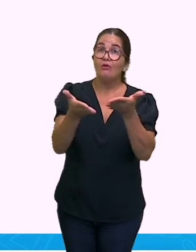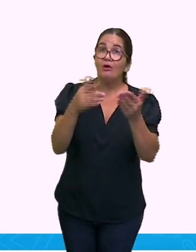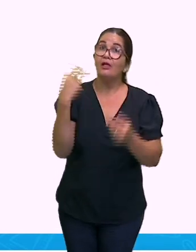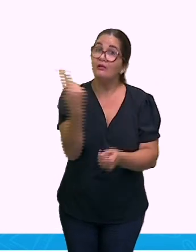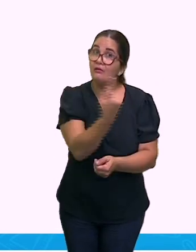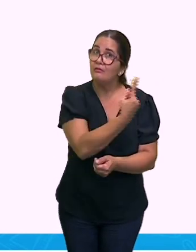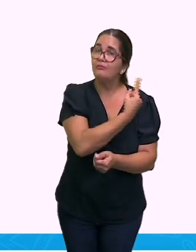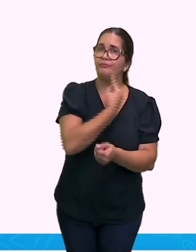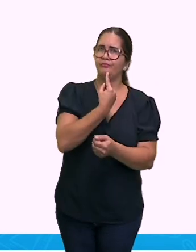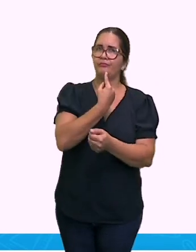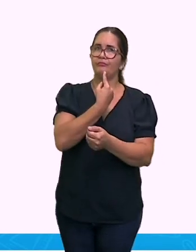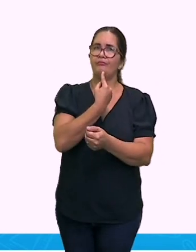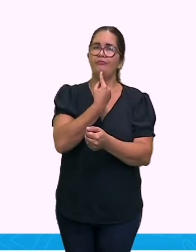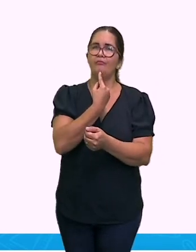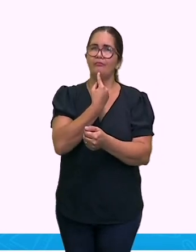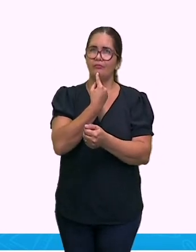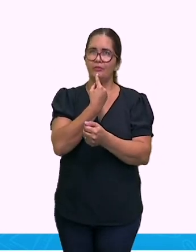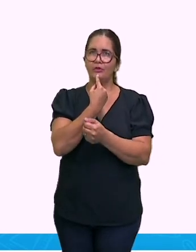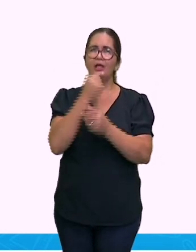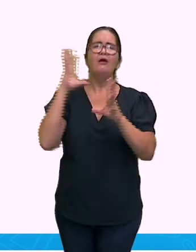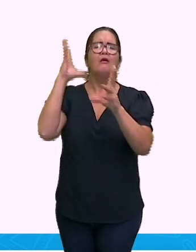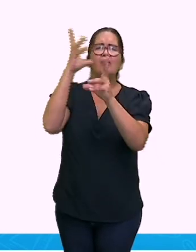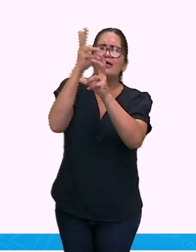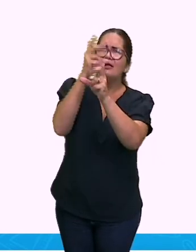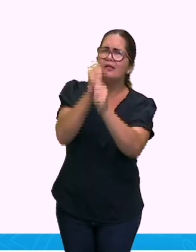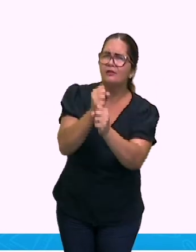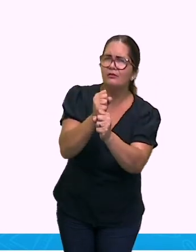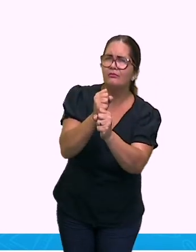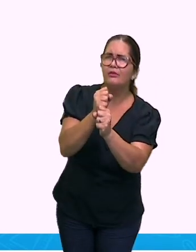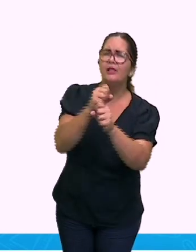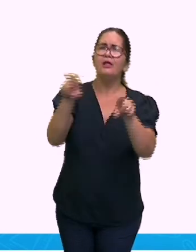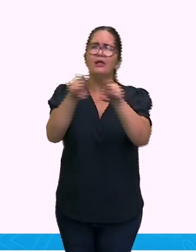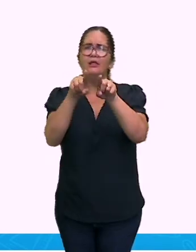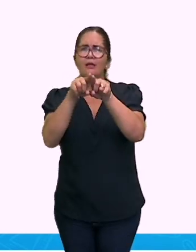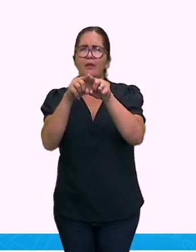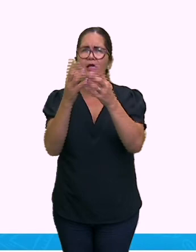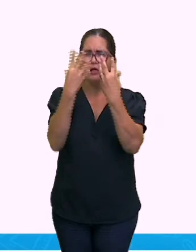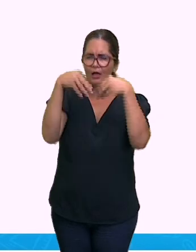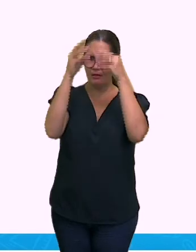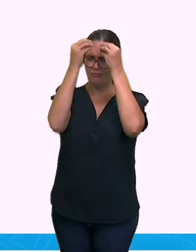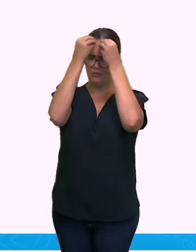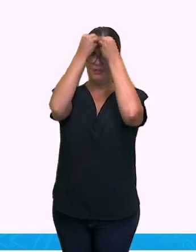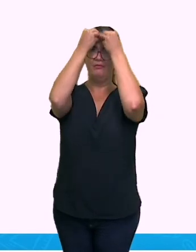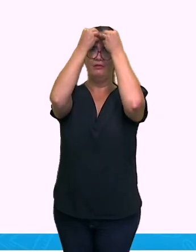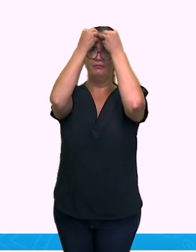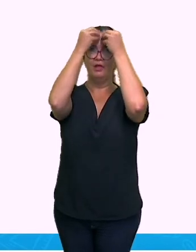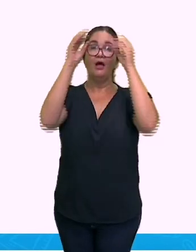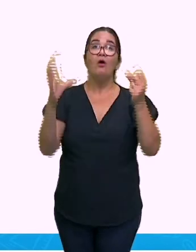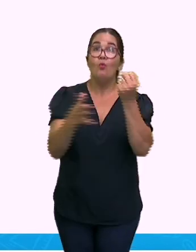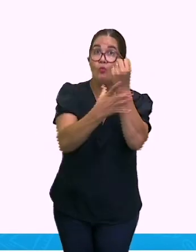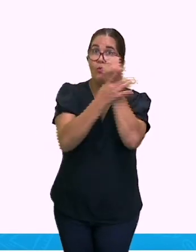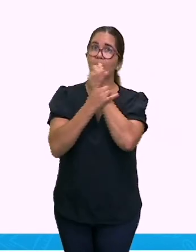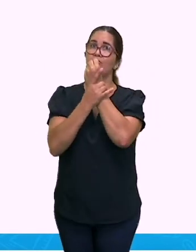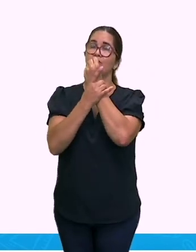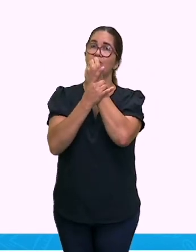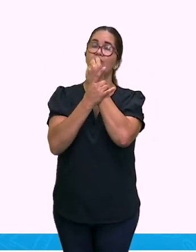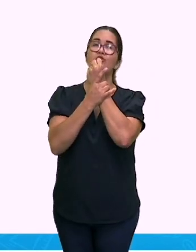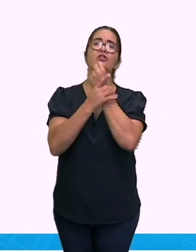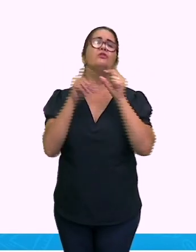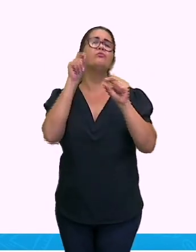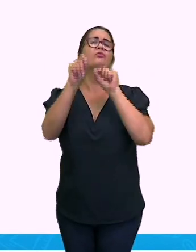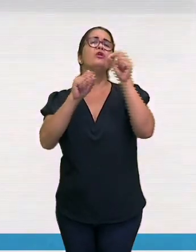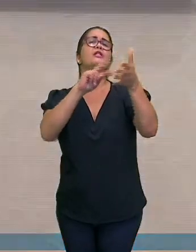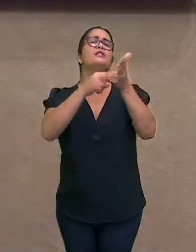ficar gravadinho no pensamento de vocês. O absolutismo é o